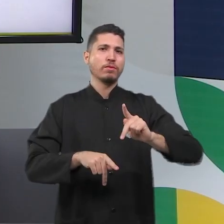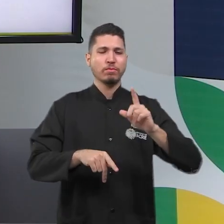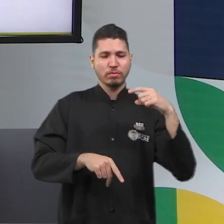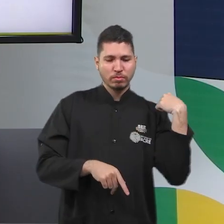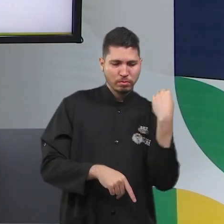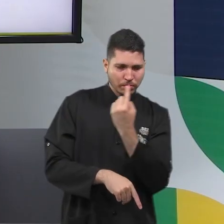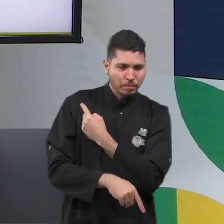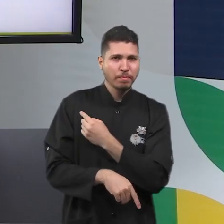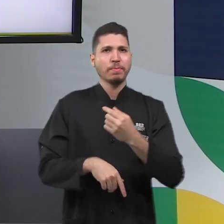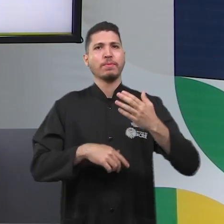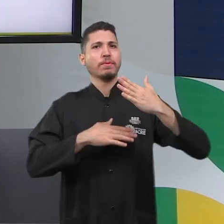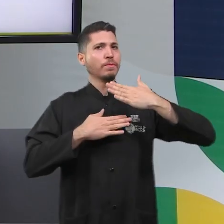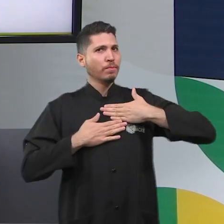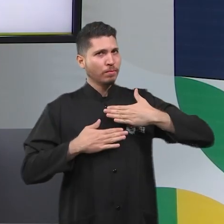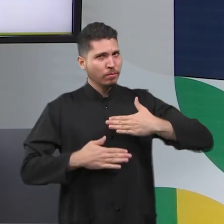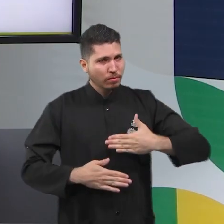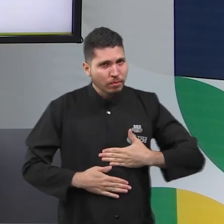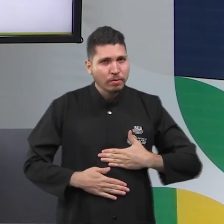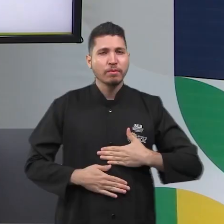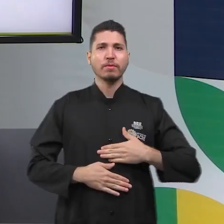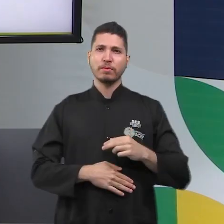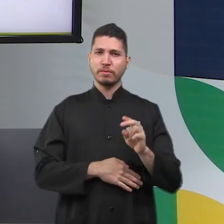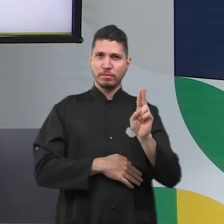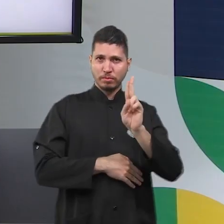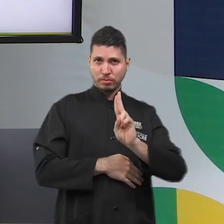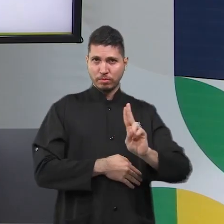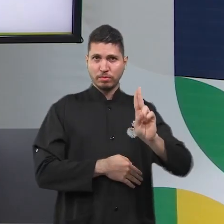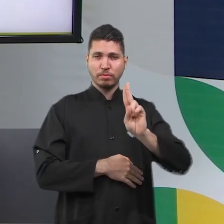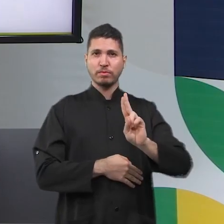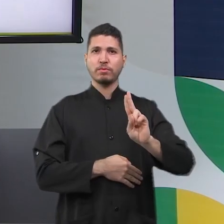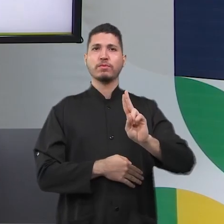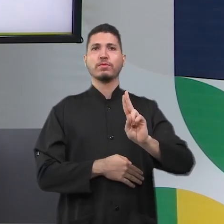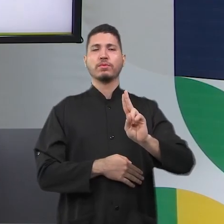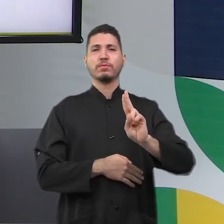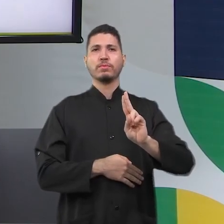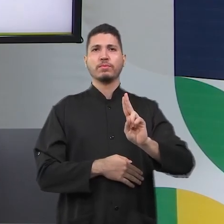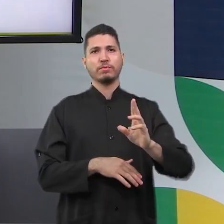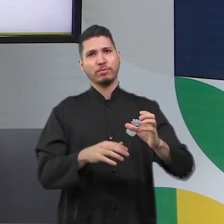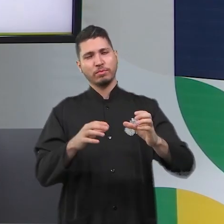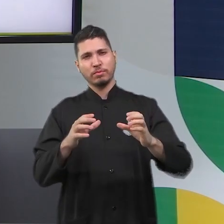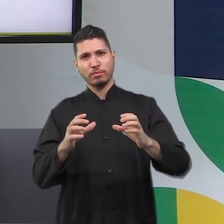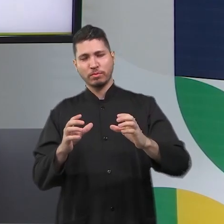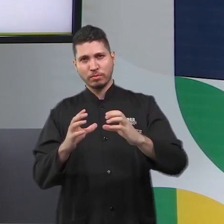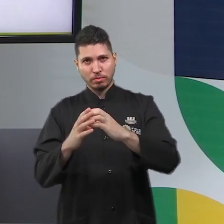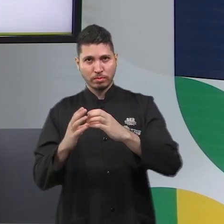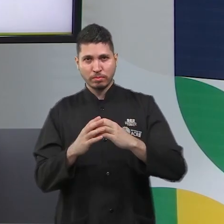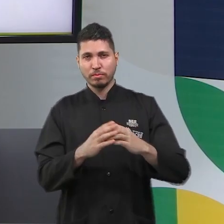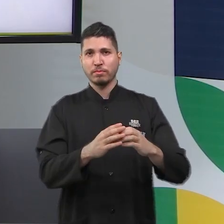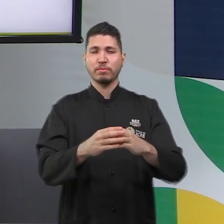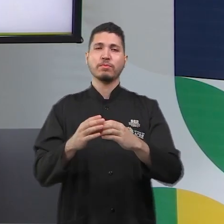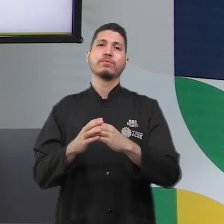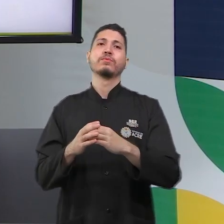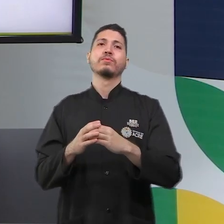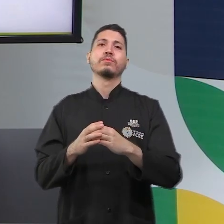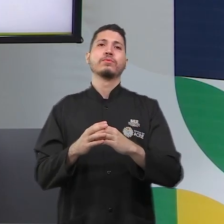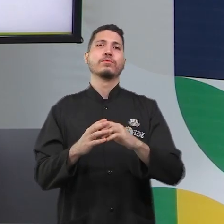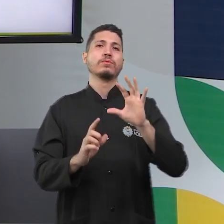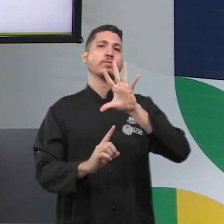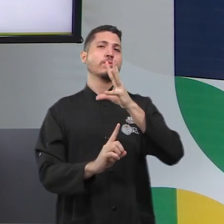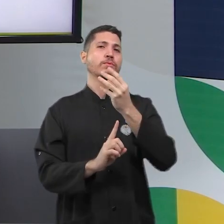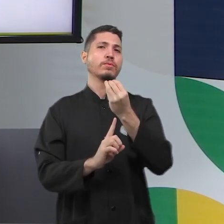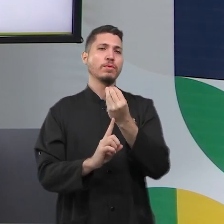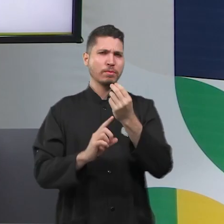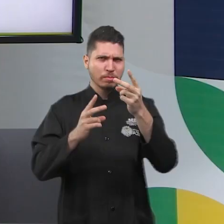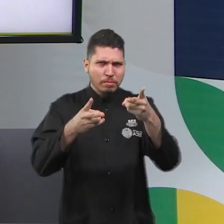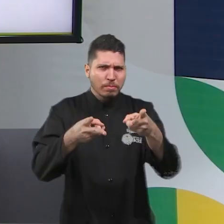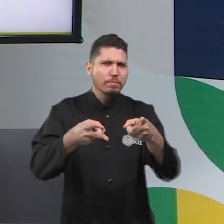é um instrumento de arte, de manifestação artística. Veja aí como ele pode se comportar, como